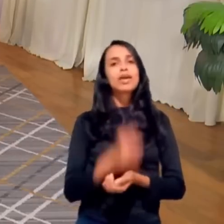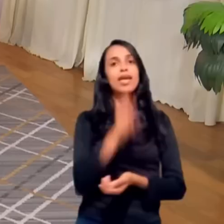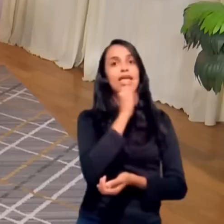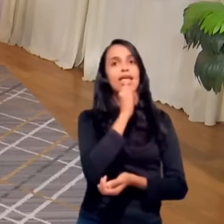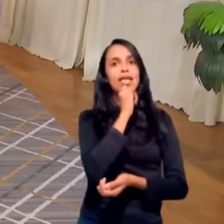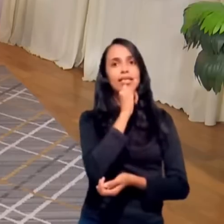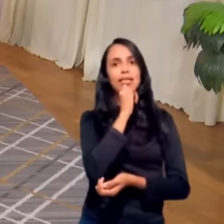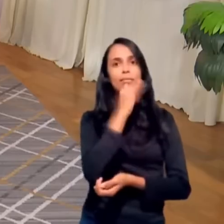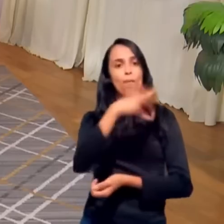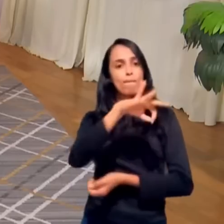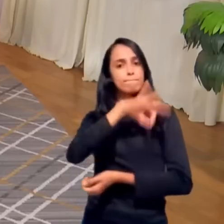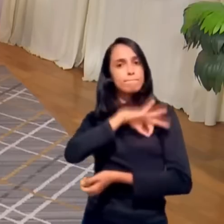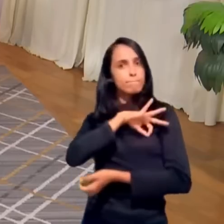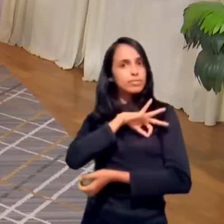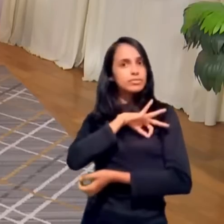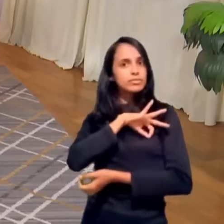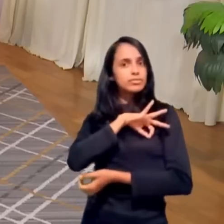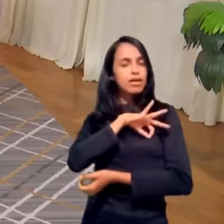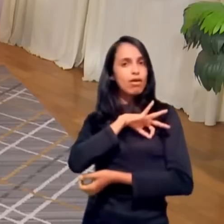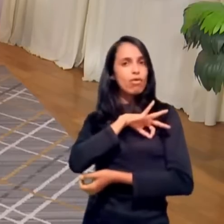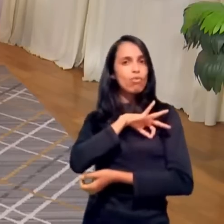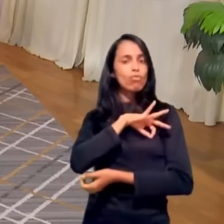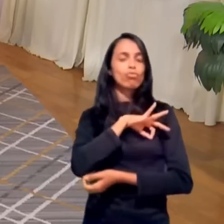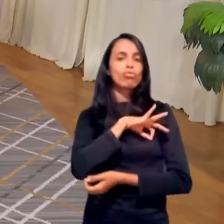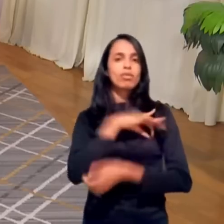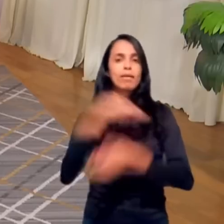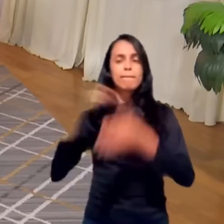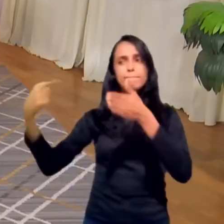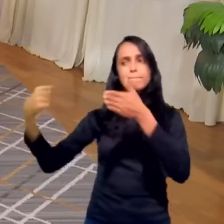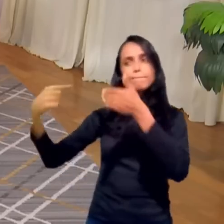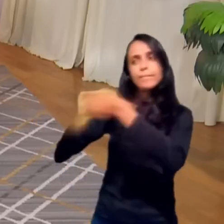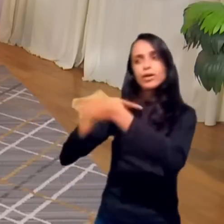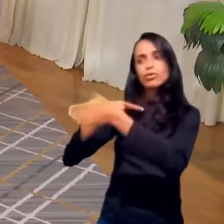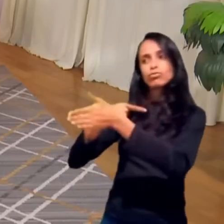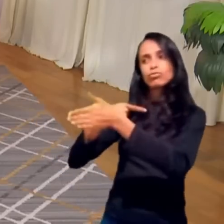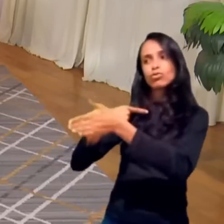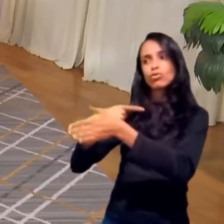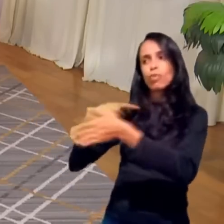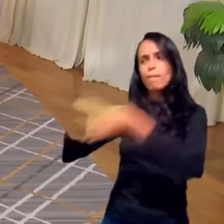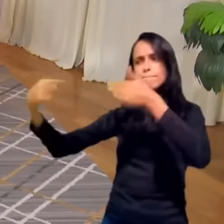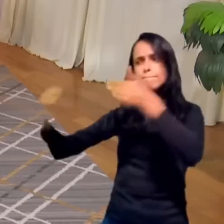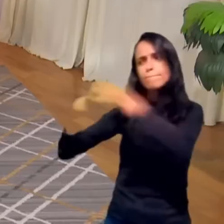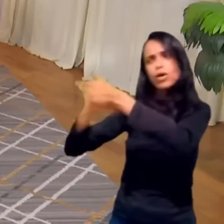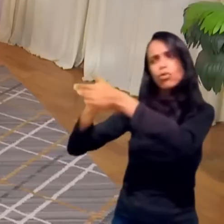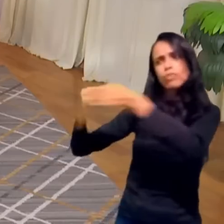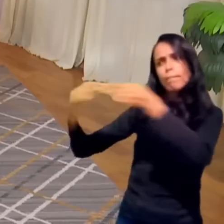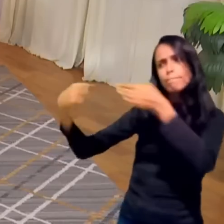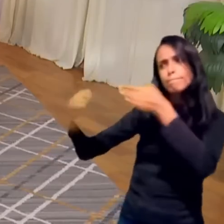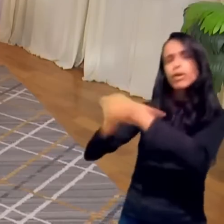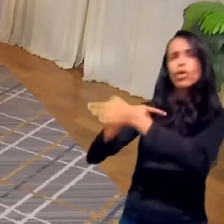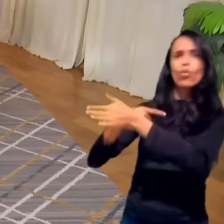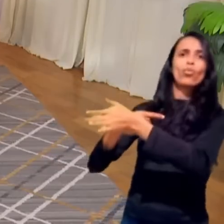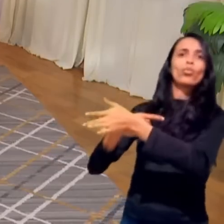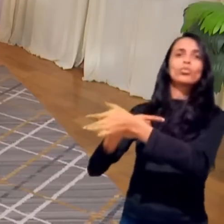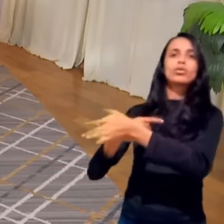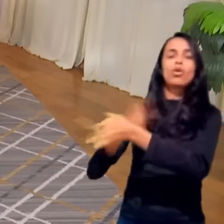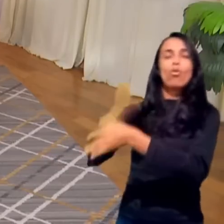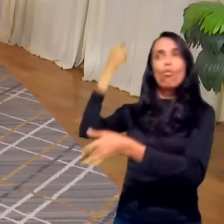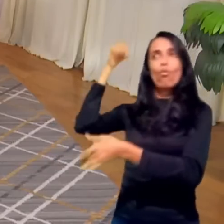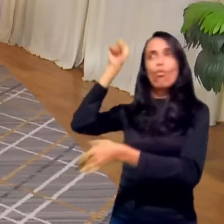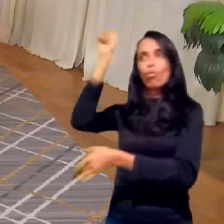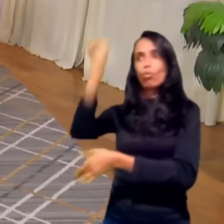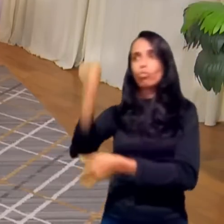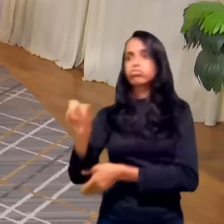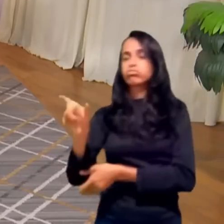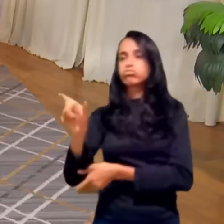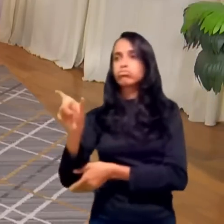policial lhe abordou e lhe insiste com a pergunta, talvez outro guarda, outro policial lhe faz a